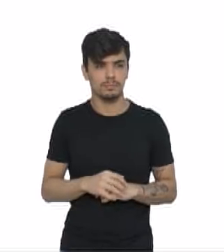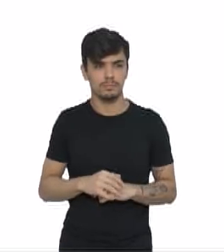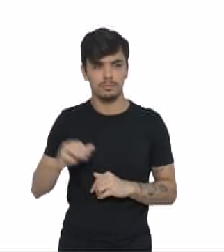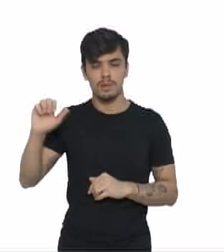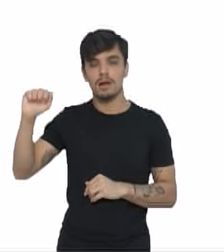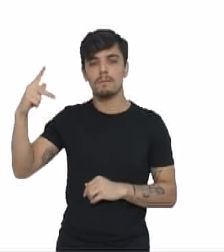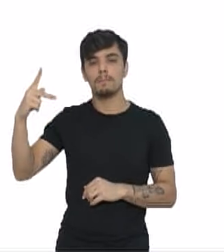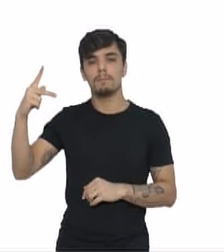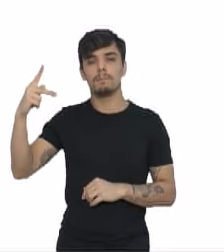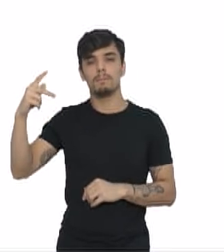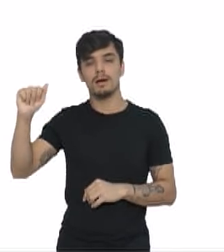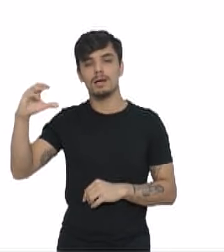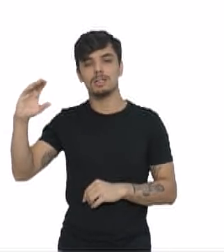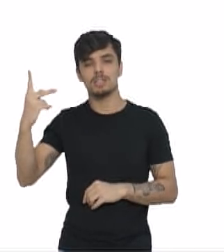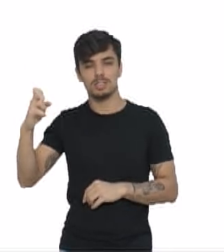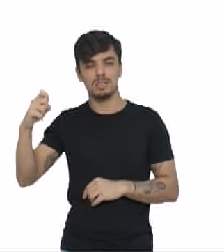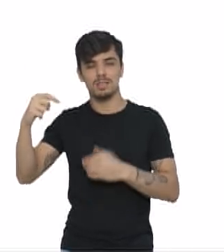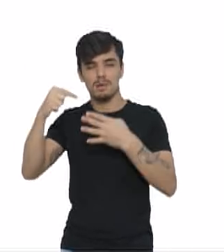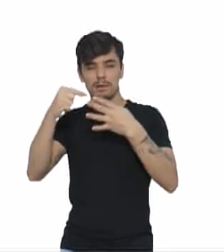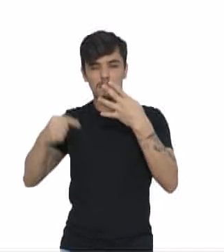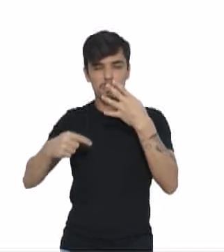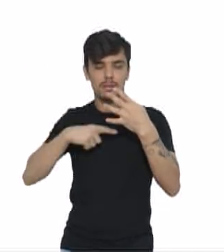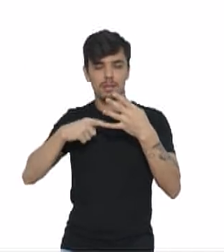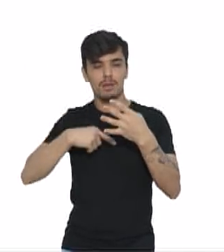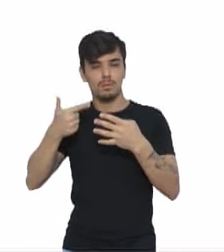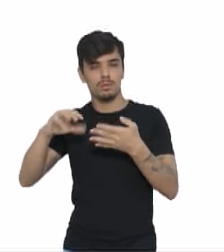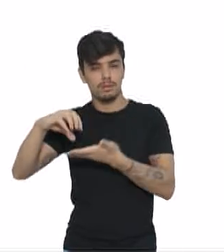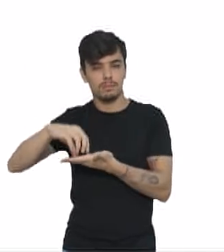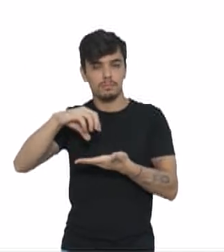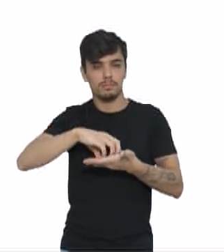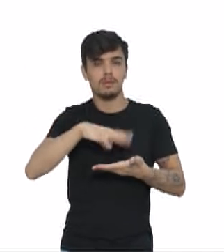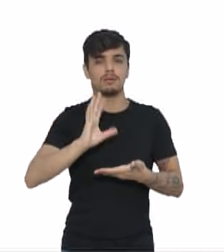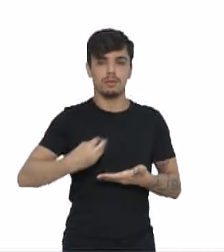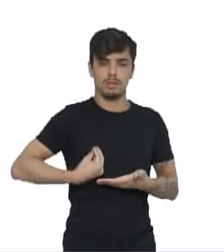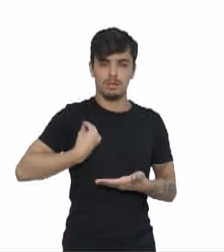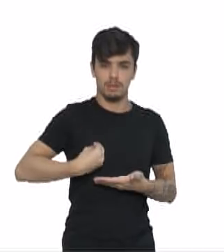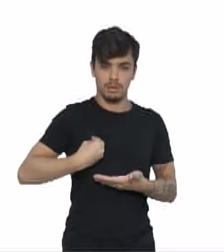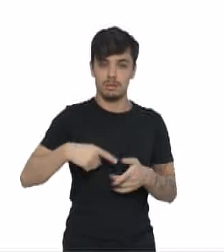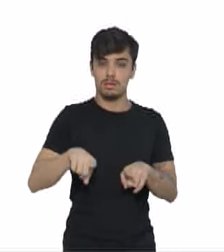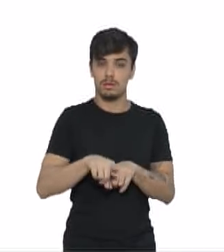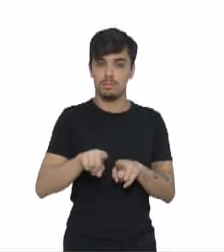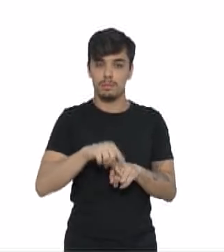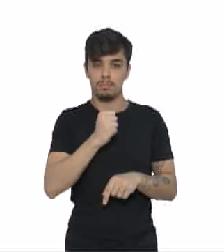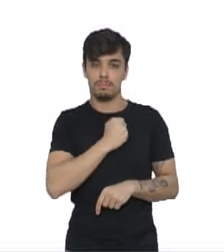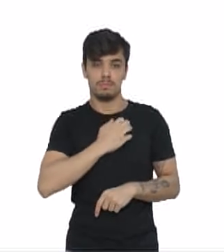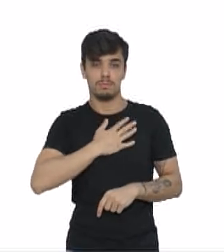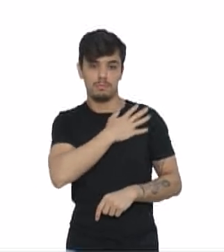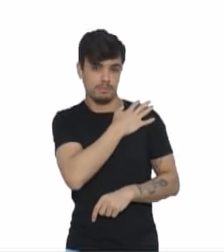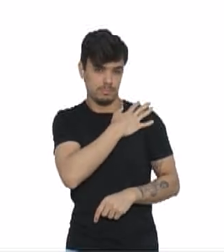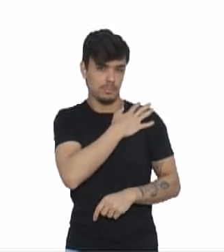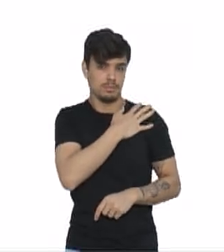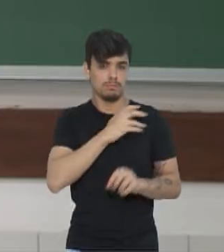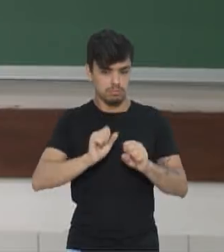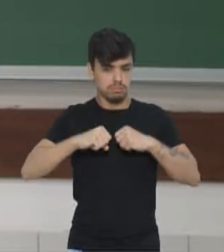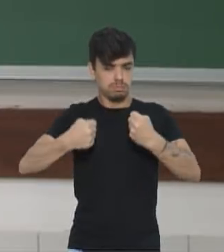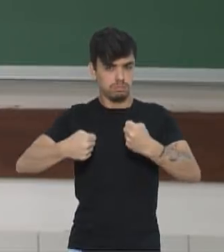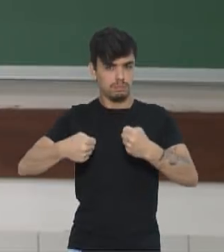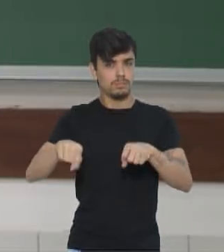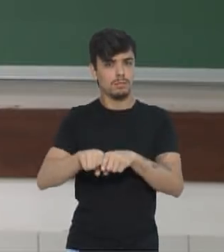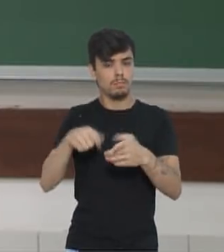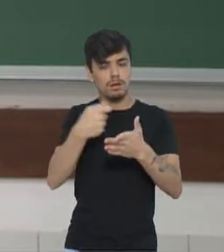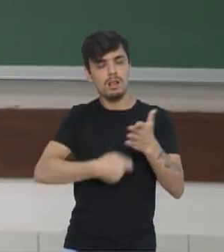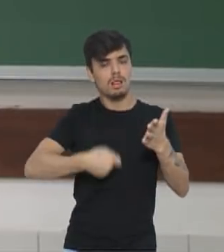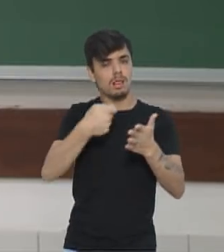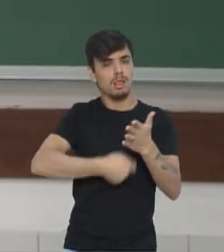e entre outras. Todos eles aí resistiram, foram bravos soldados, lutaram muito contra a ocupação